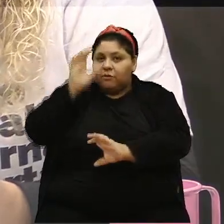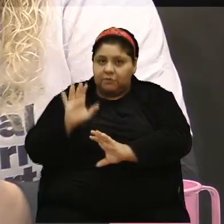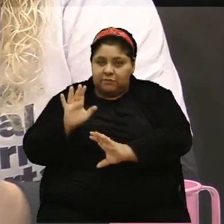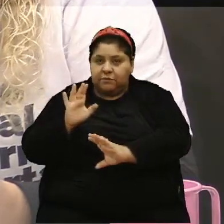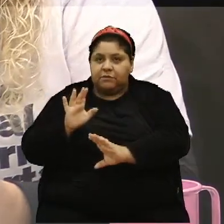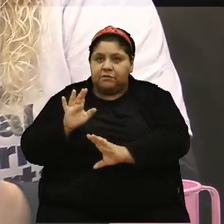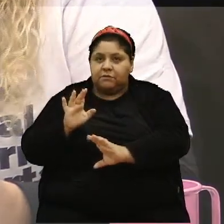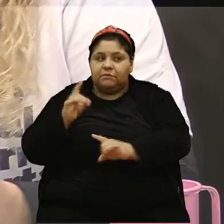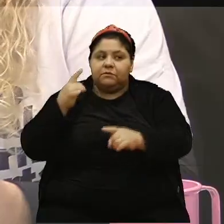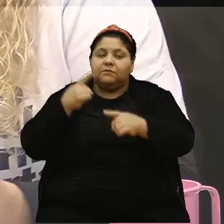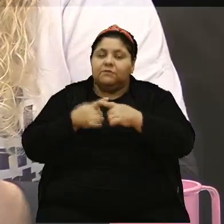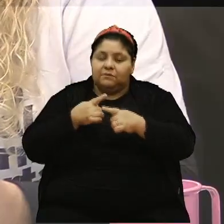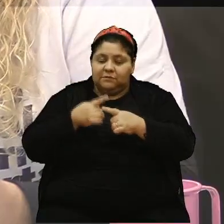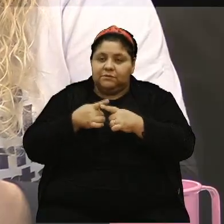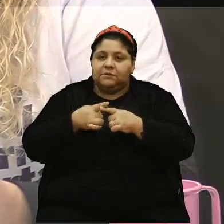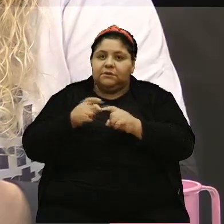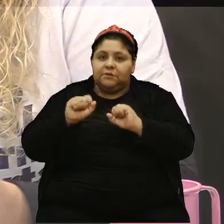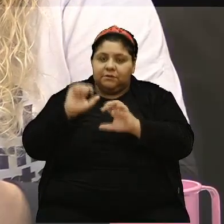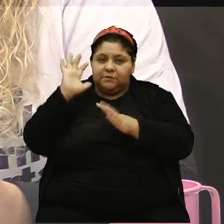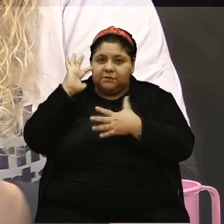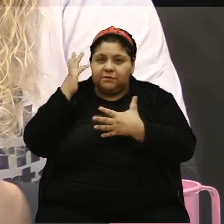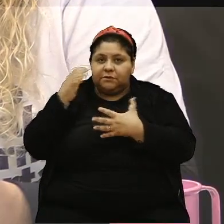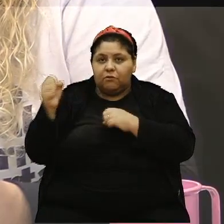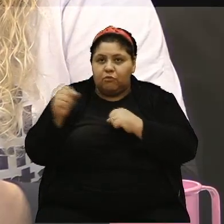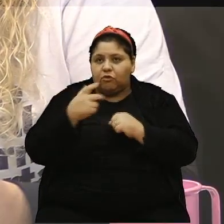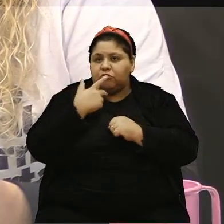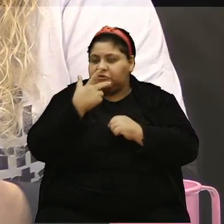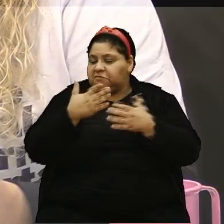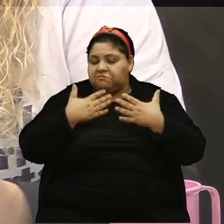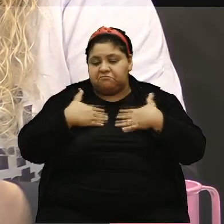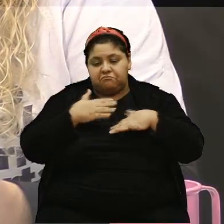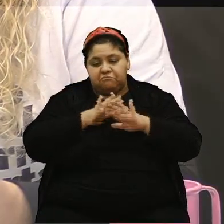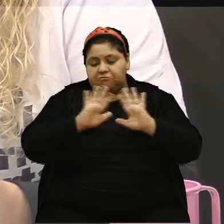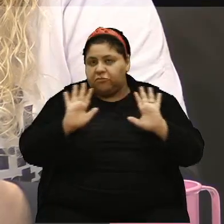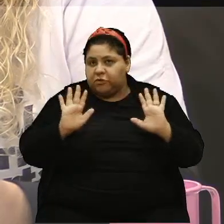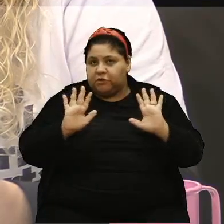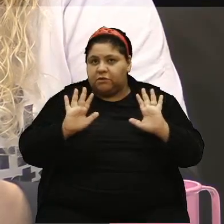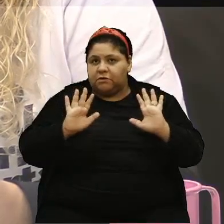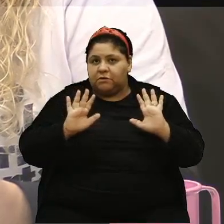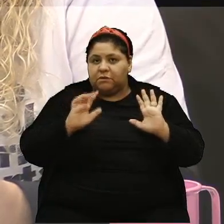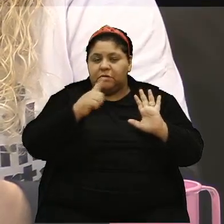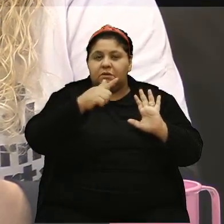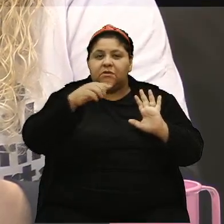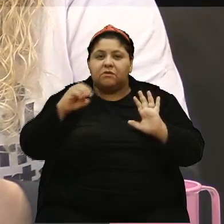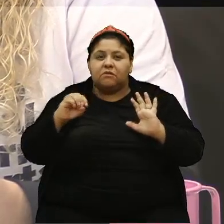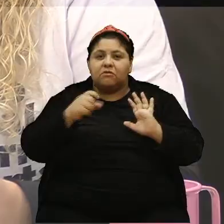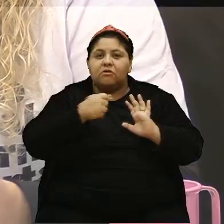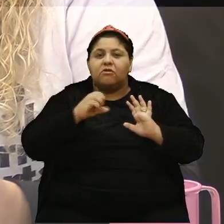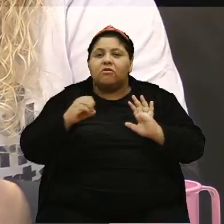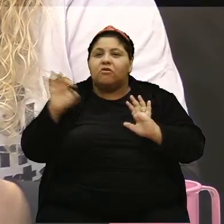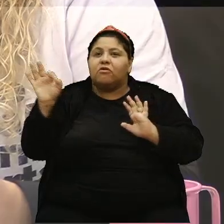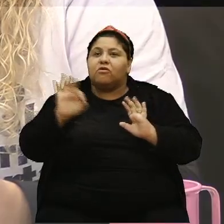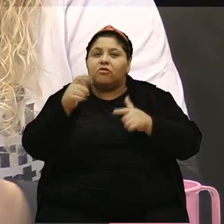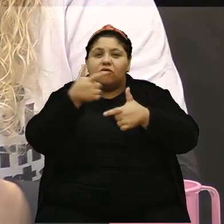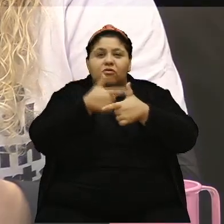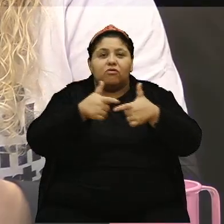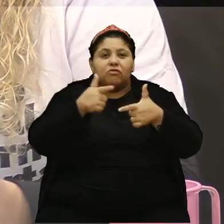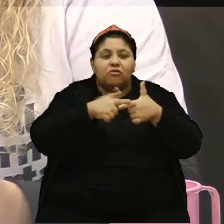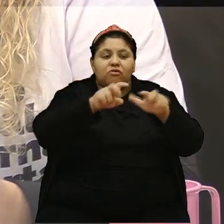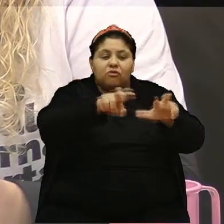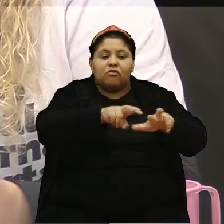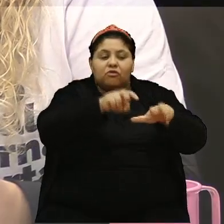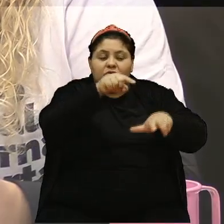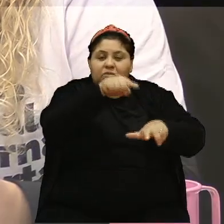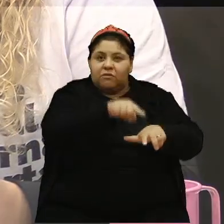Porque realmente o que está acontecendo, eu posso dizer tranquilamente que 70% a 80% dos problemas que esses agricultores